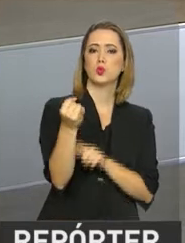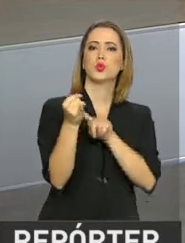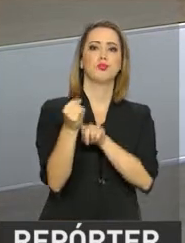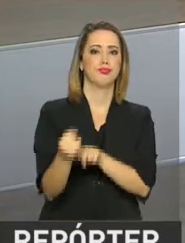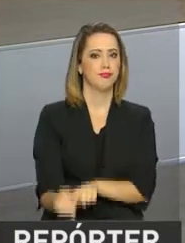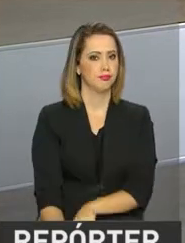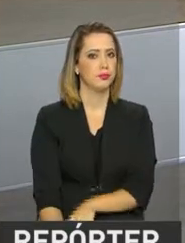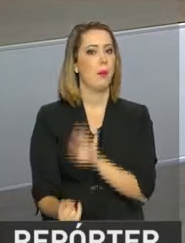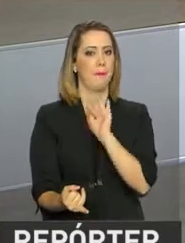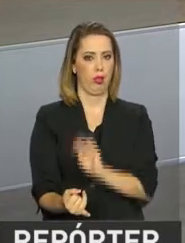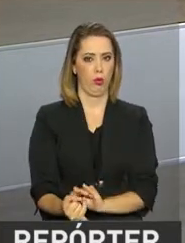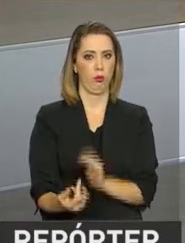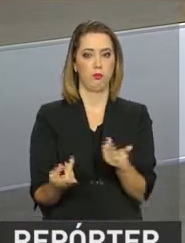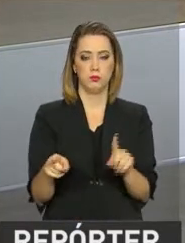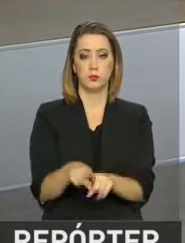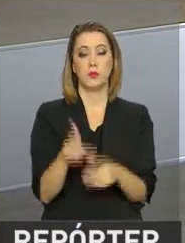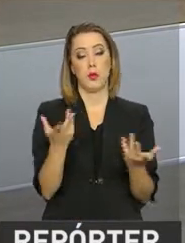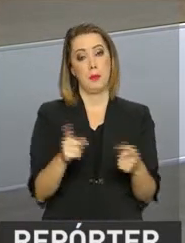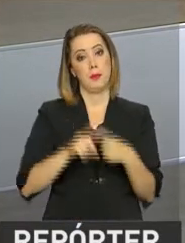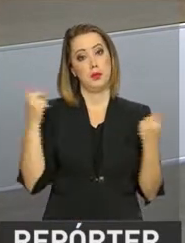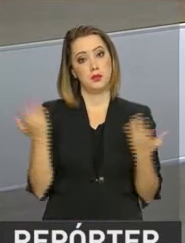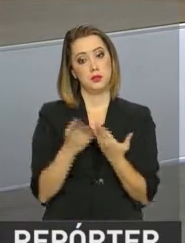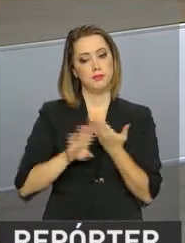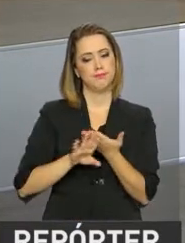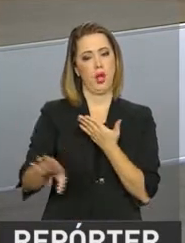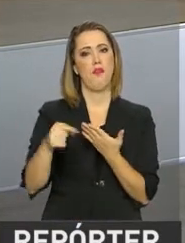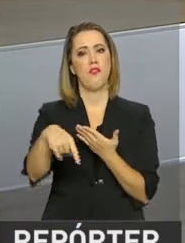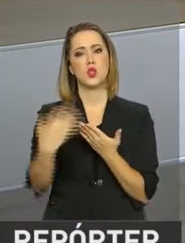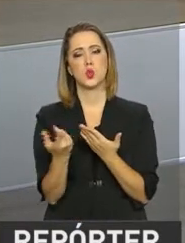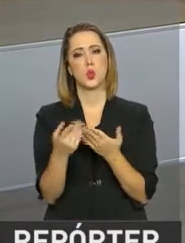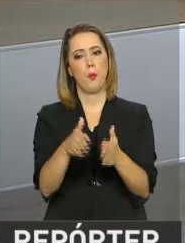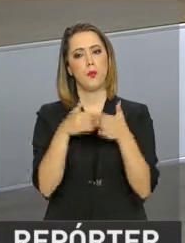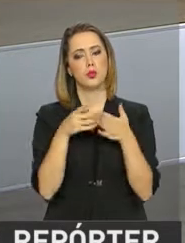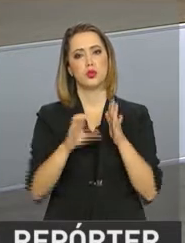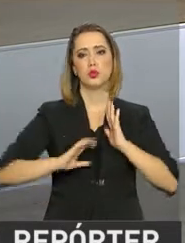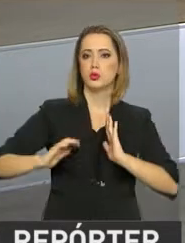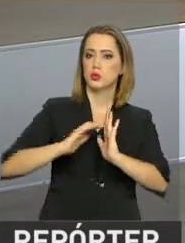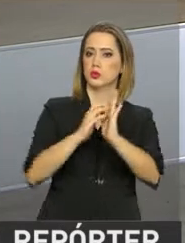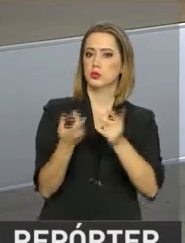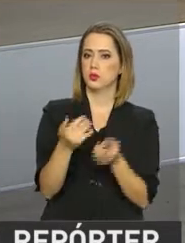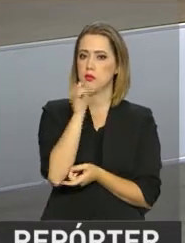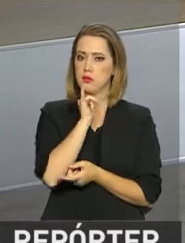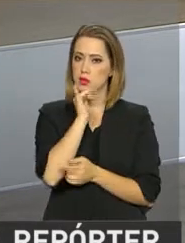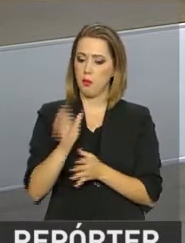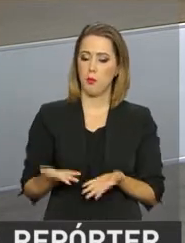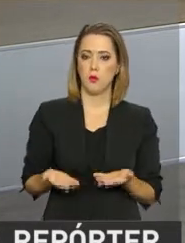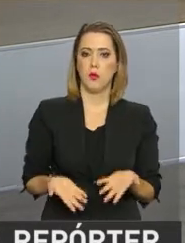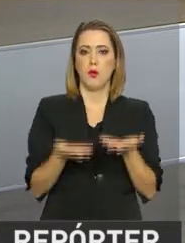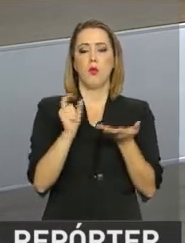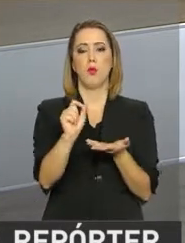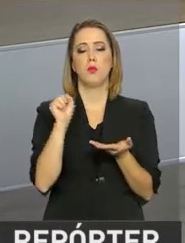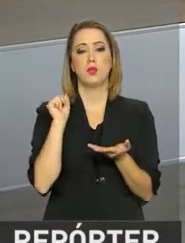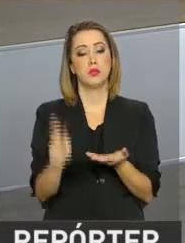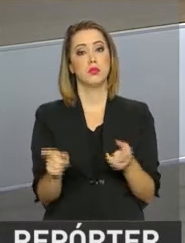só que foram retiradas as contra-partidas propostas pelo senado como o aumento de contribuição previdenciária